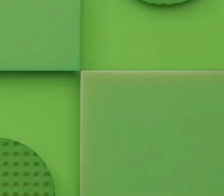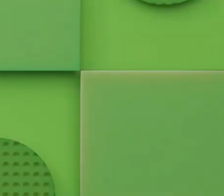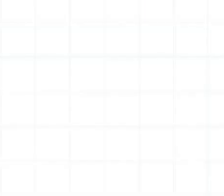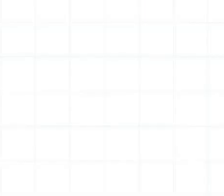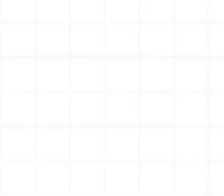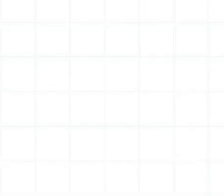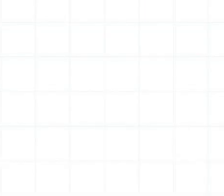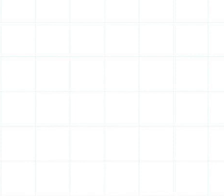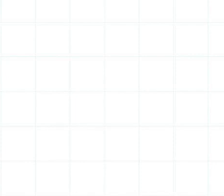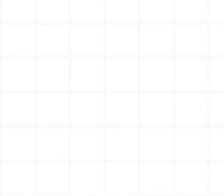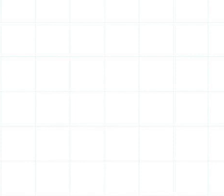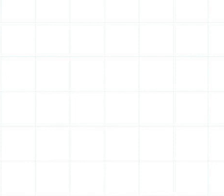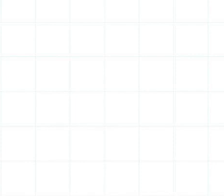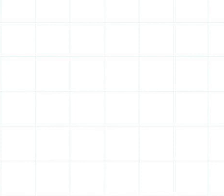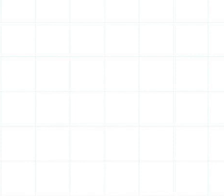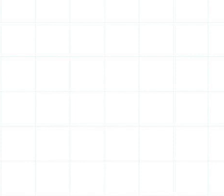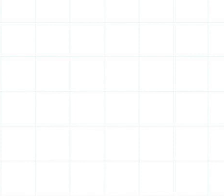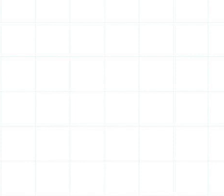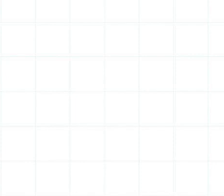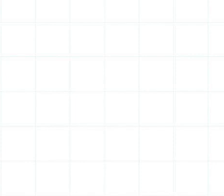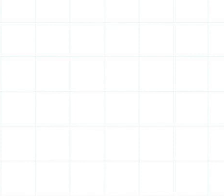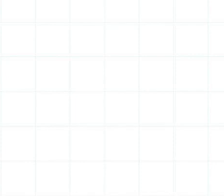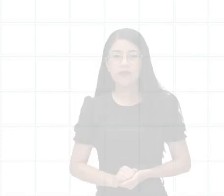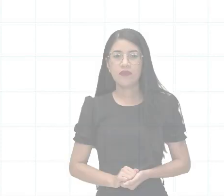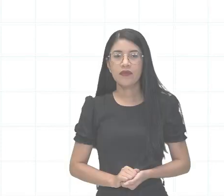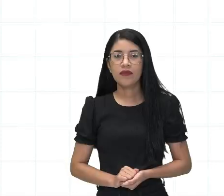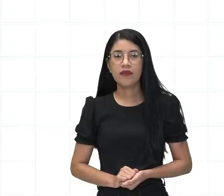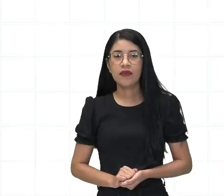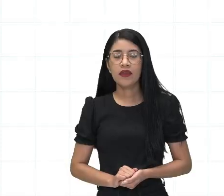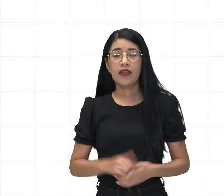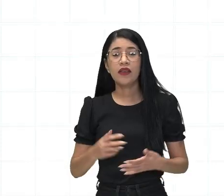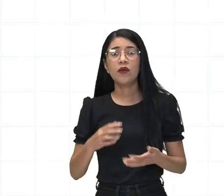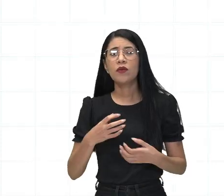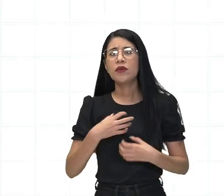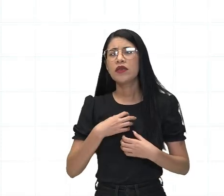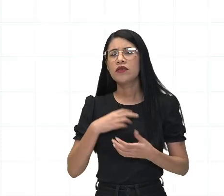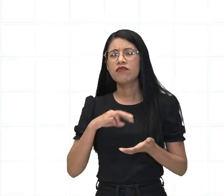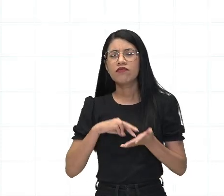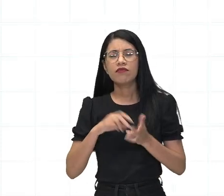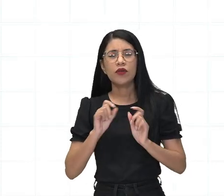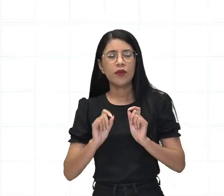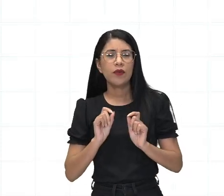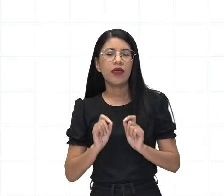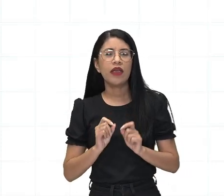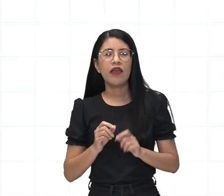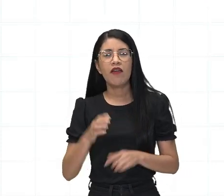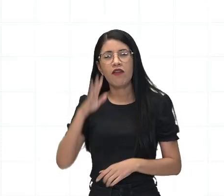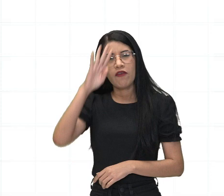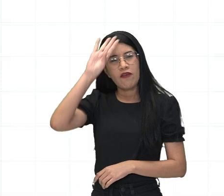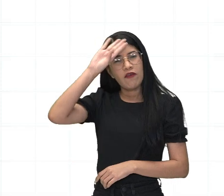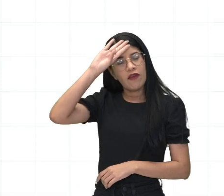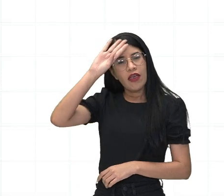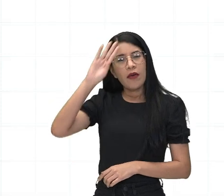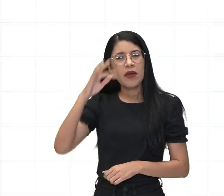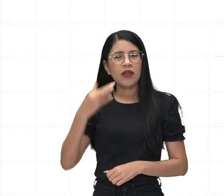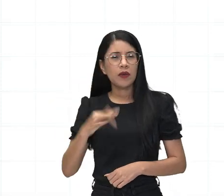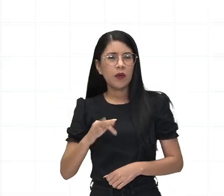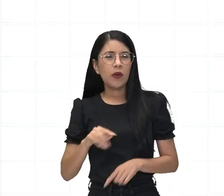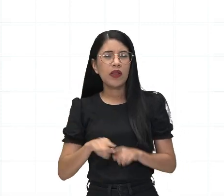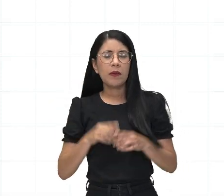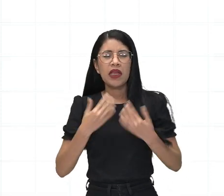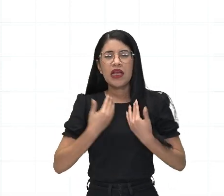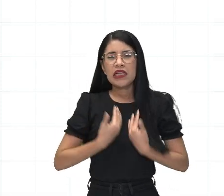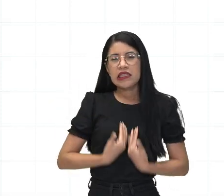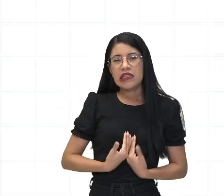sinais e sintomas. Febre, fadiga, dor abdominal, icterícia, que são olhos e